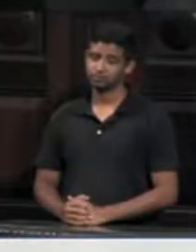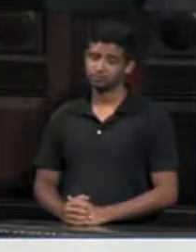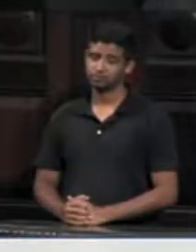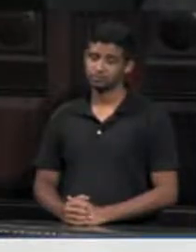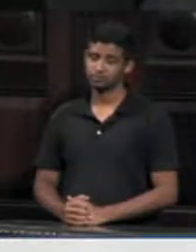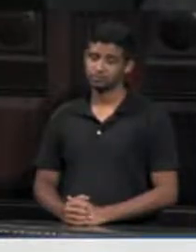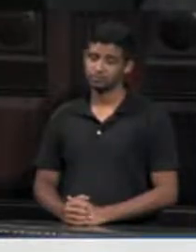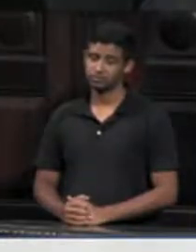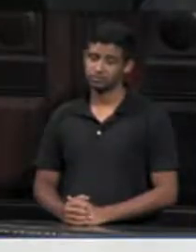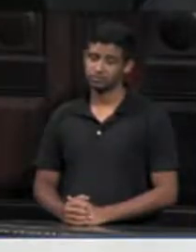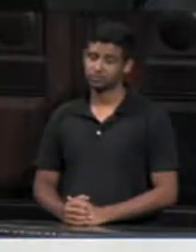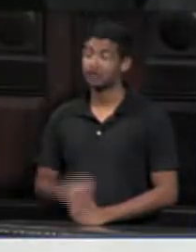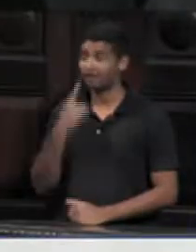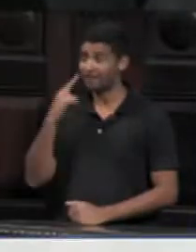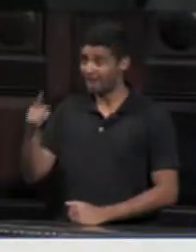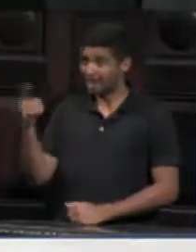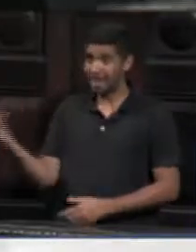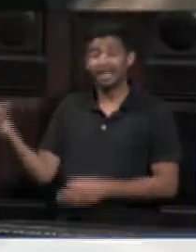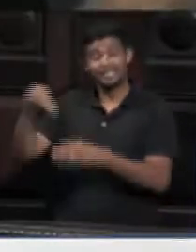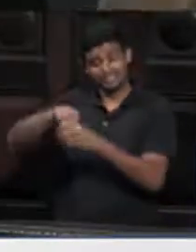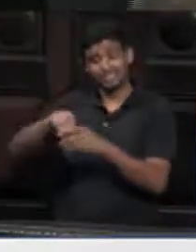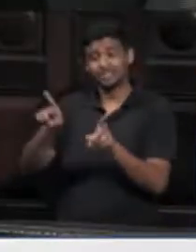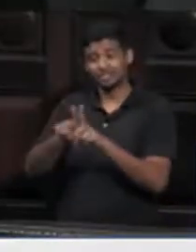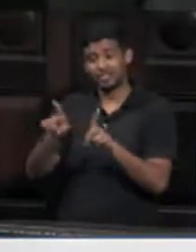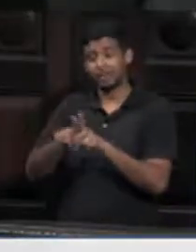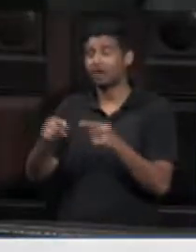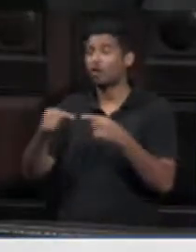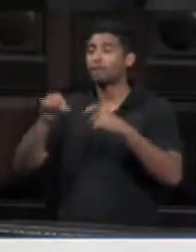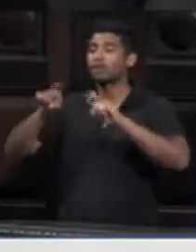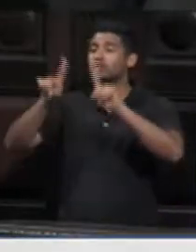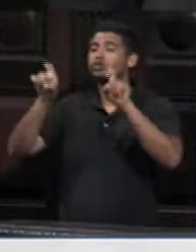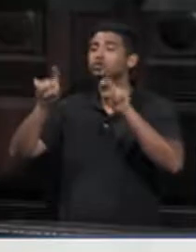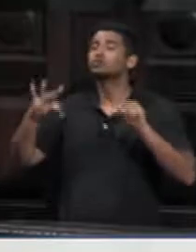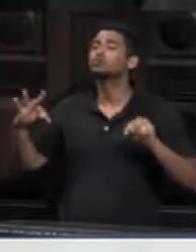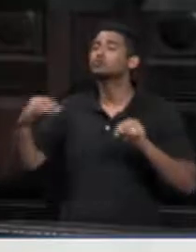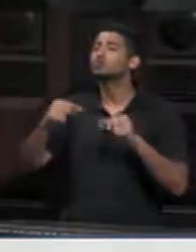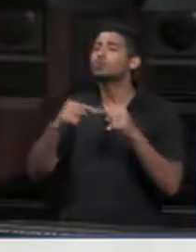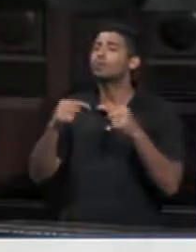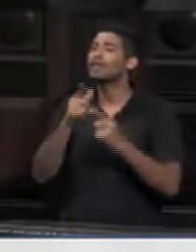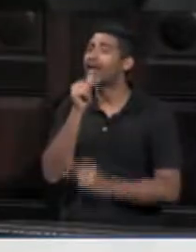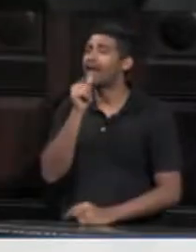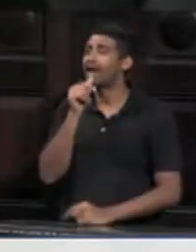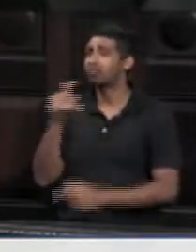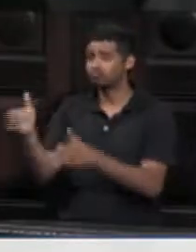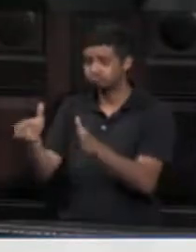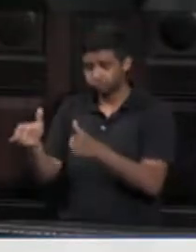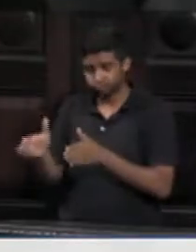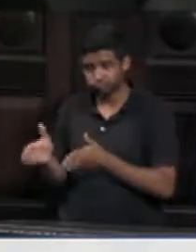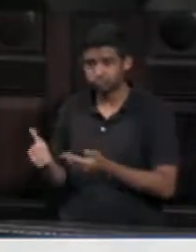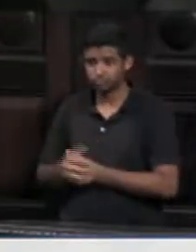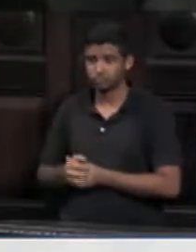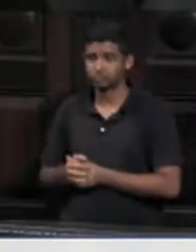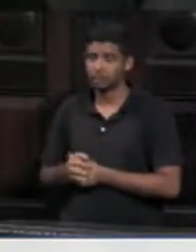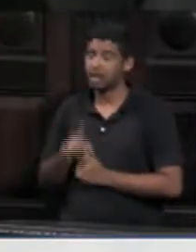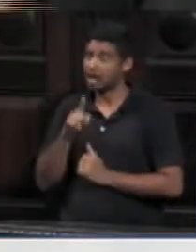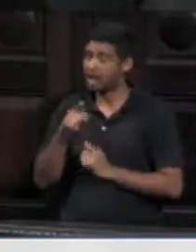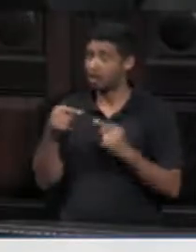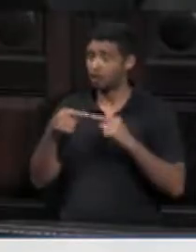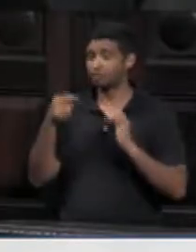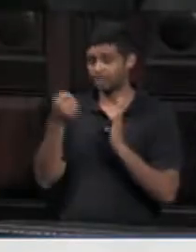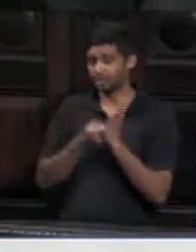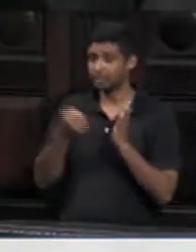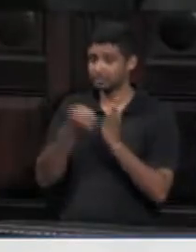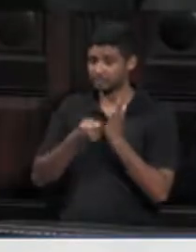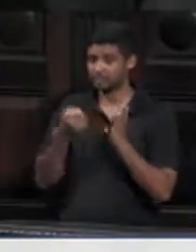está inserida nessa questão geral do saneamento básico. Porque é uma exigência também